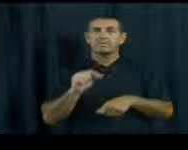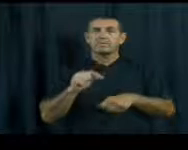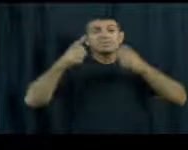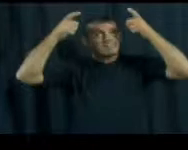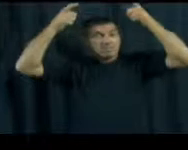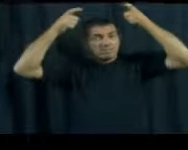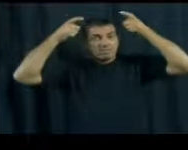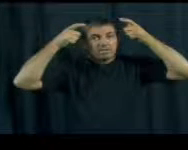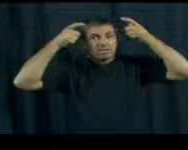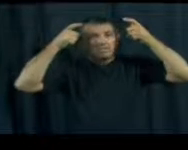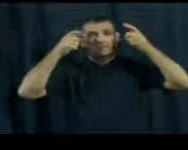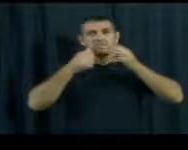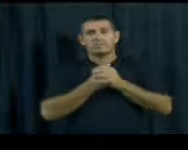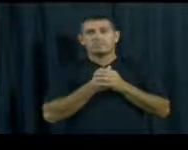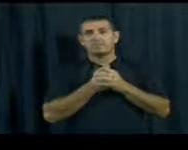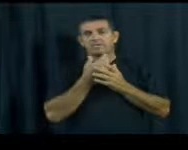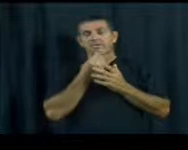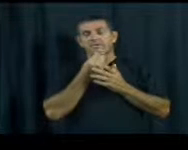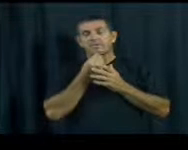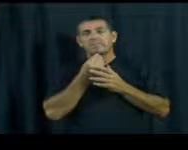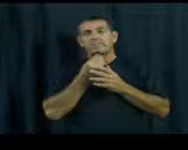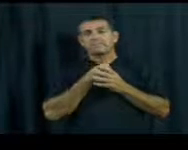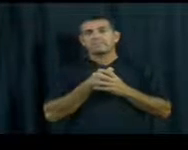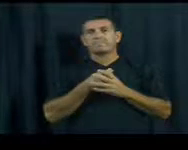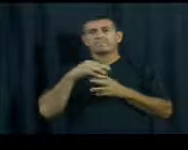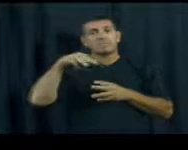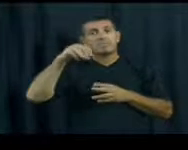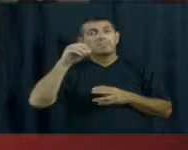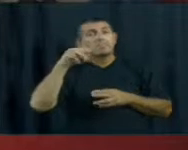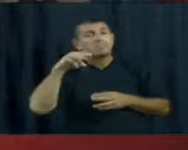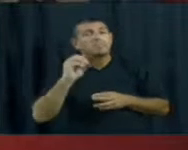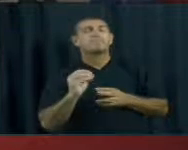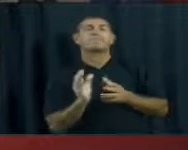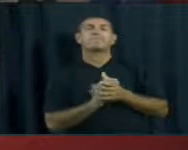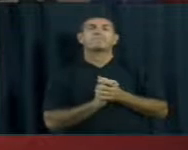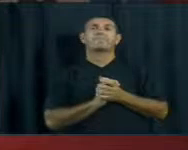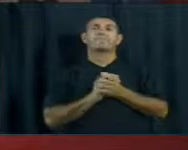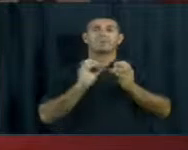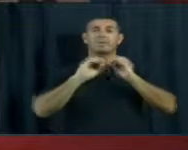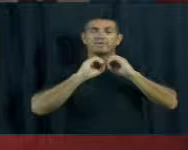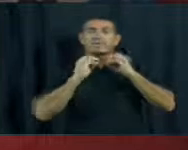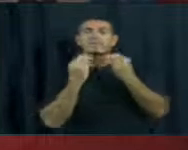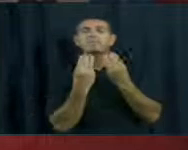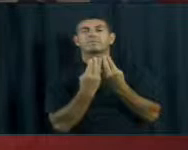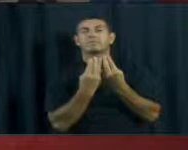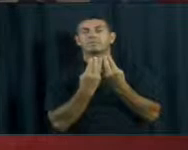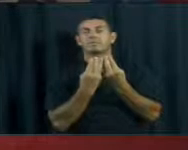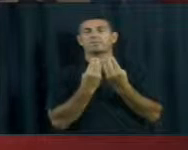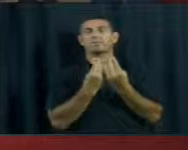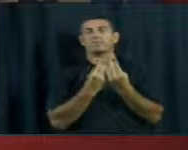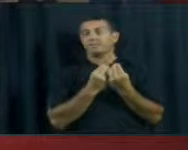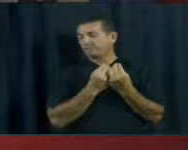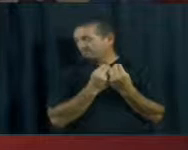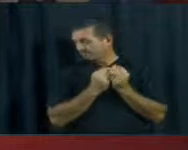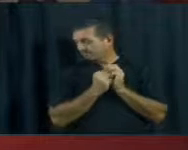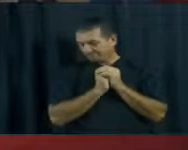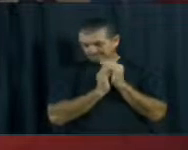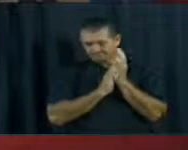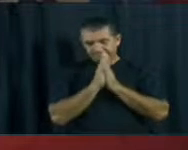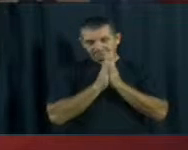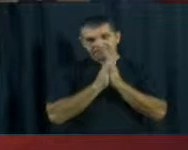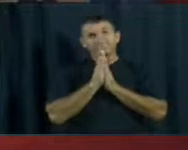coroação, Heitor. Essa é da coroação. Essa questão da oficina de carnaval foi ali, ó. A